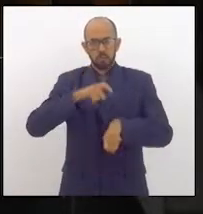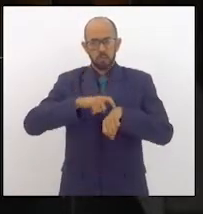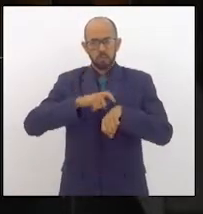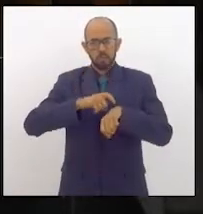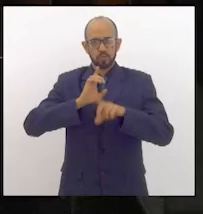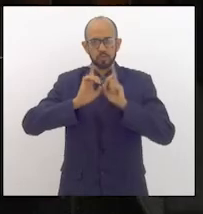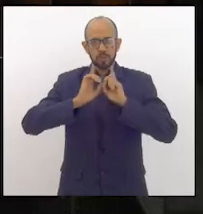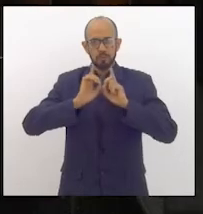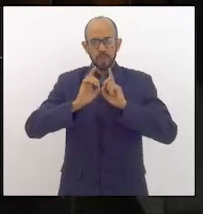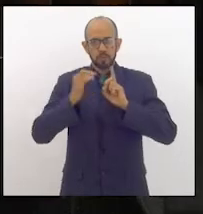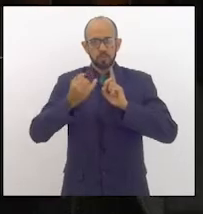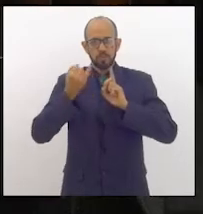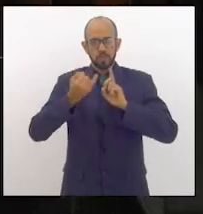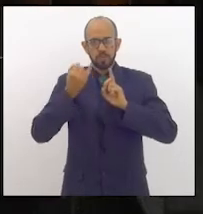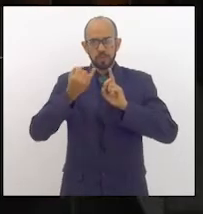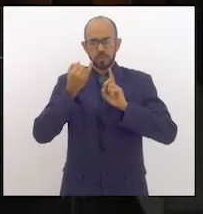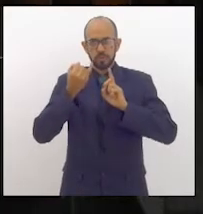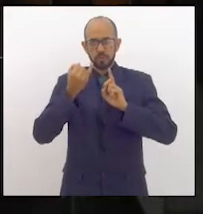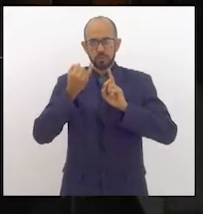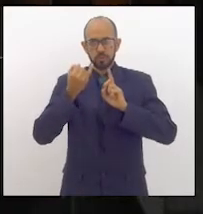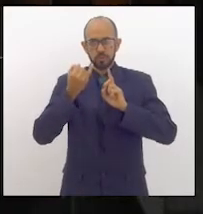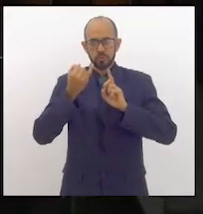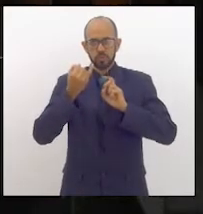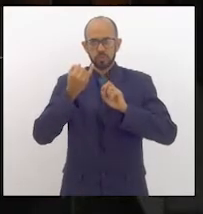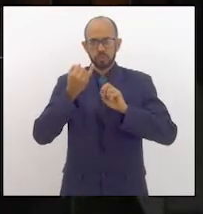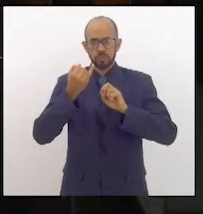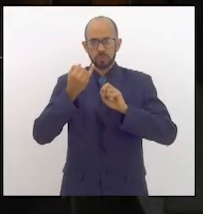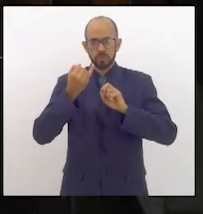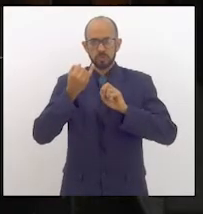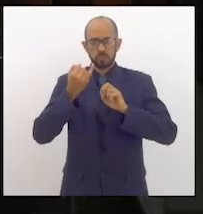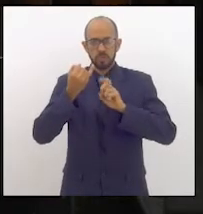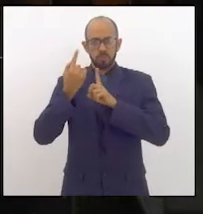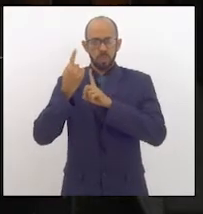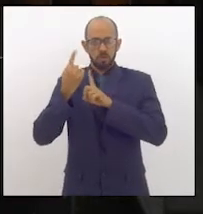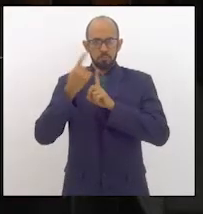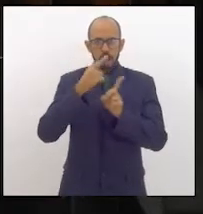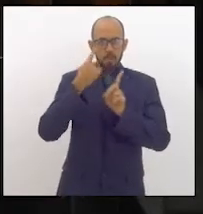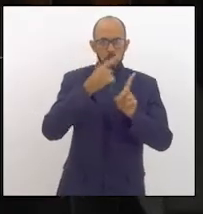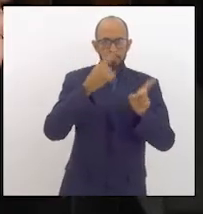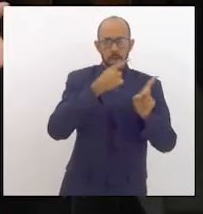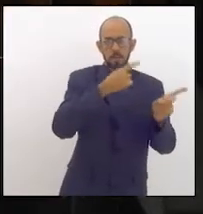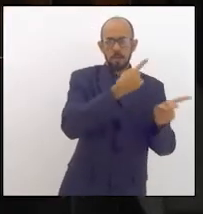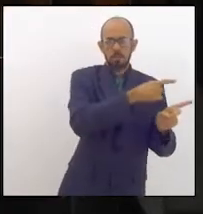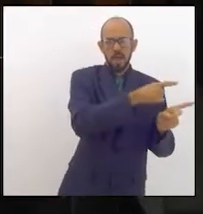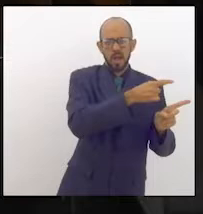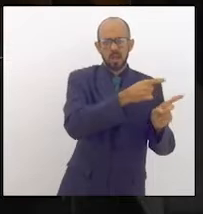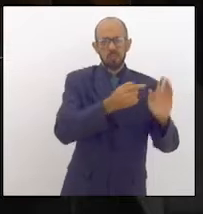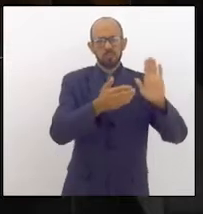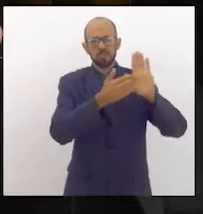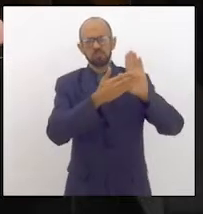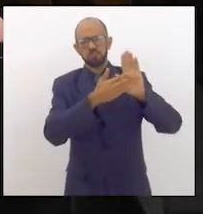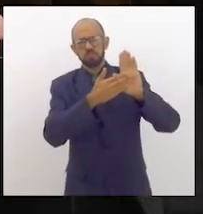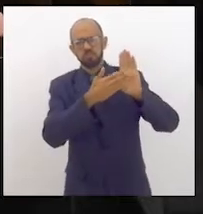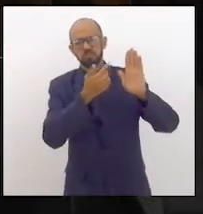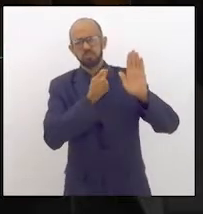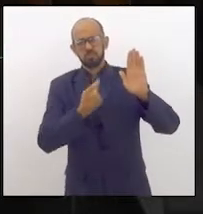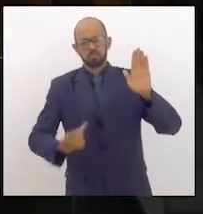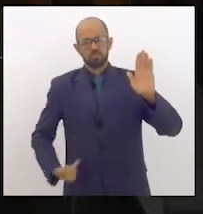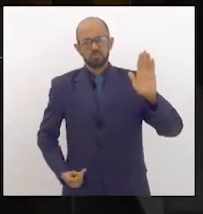debate importante como esse e para atacar um candidato a Governador